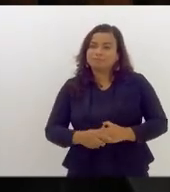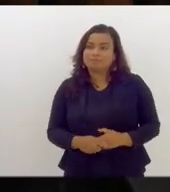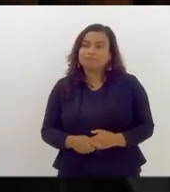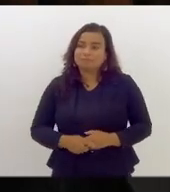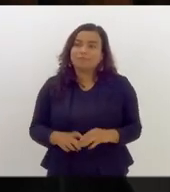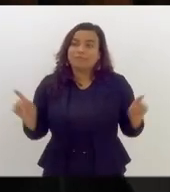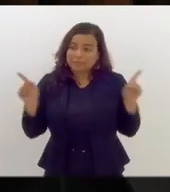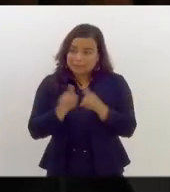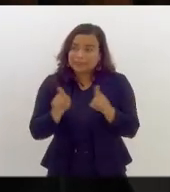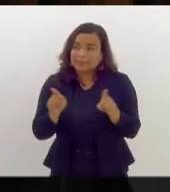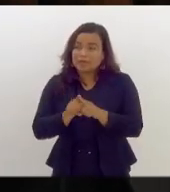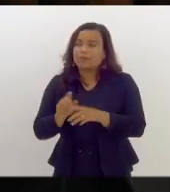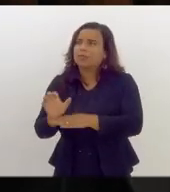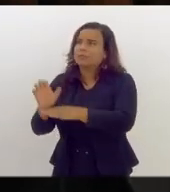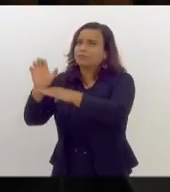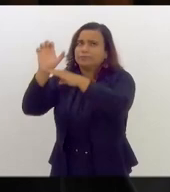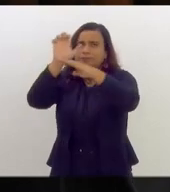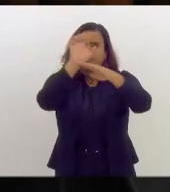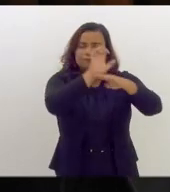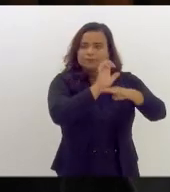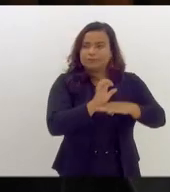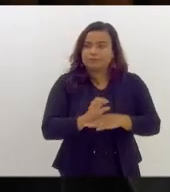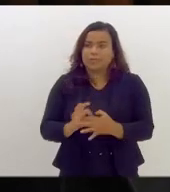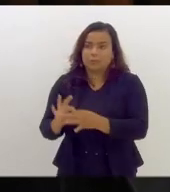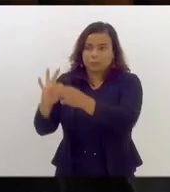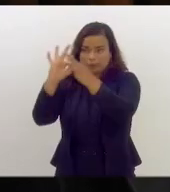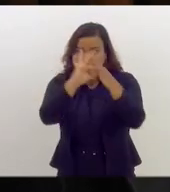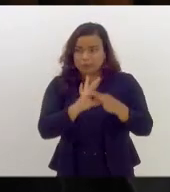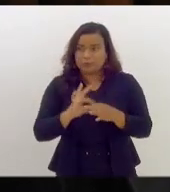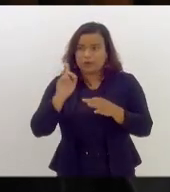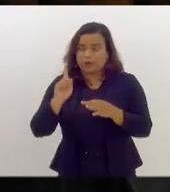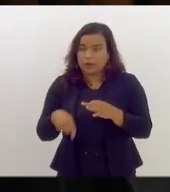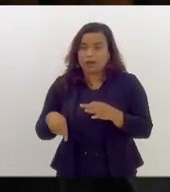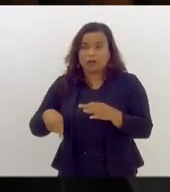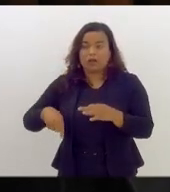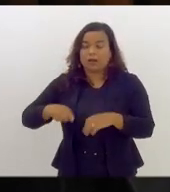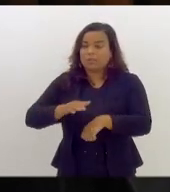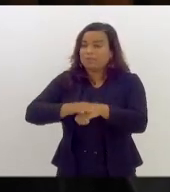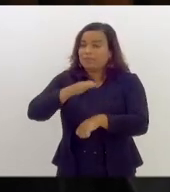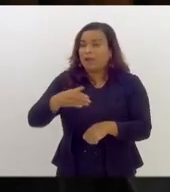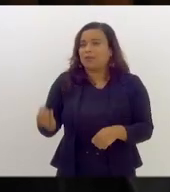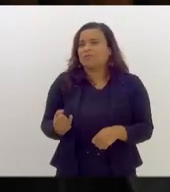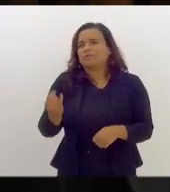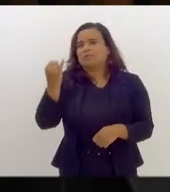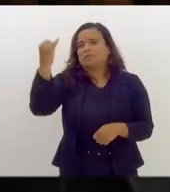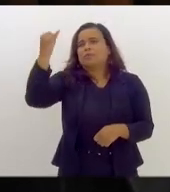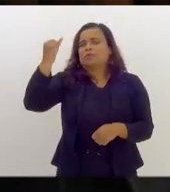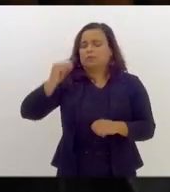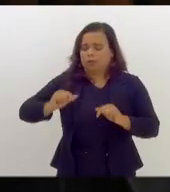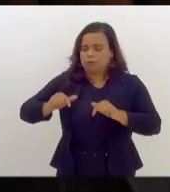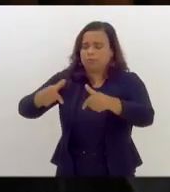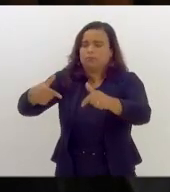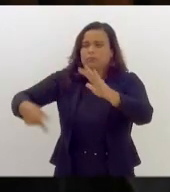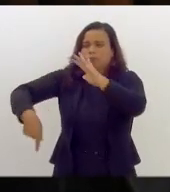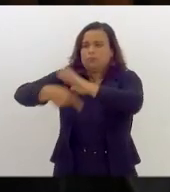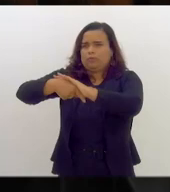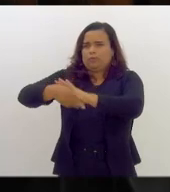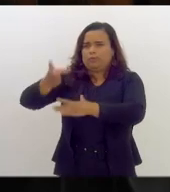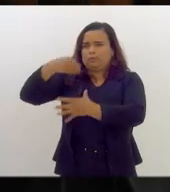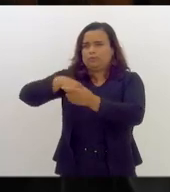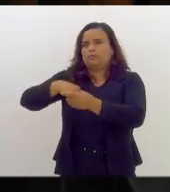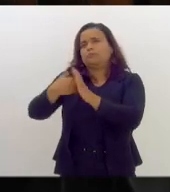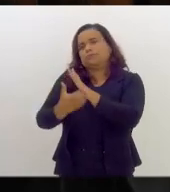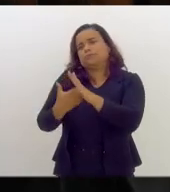a união é acionista majoritária da Petrobras que tá levando